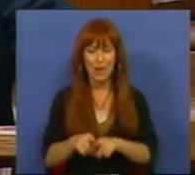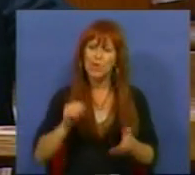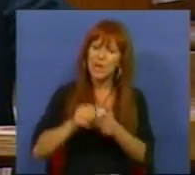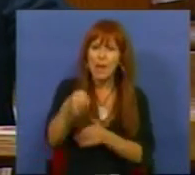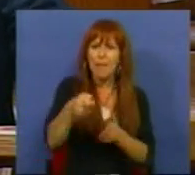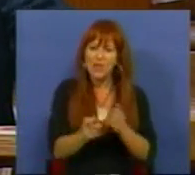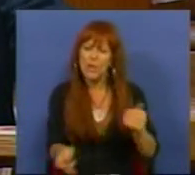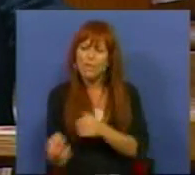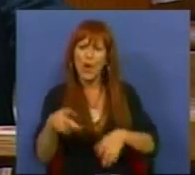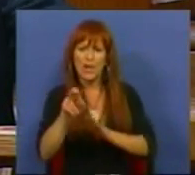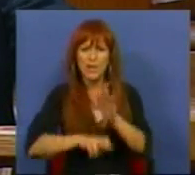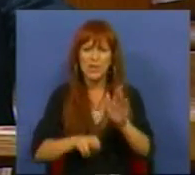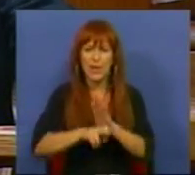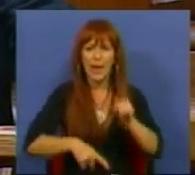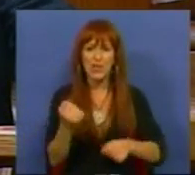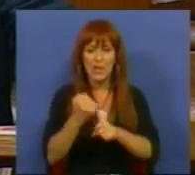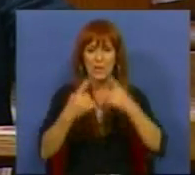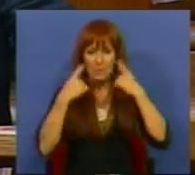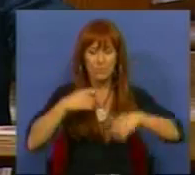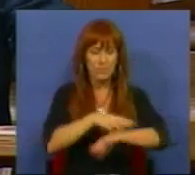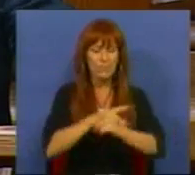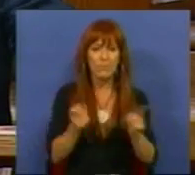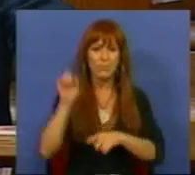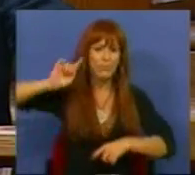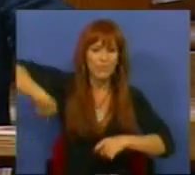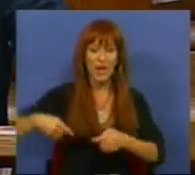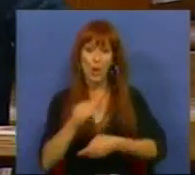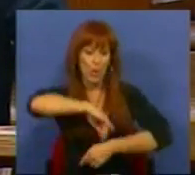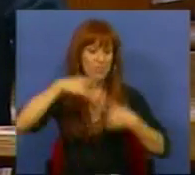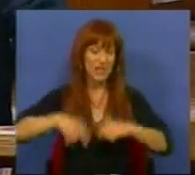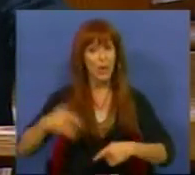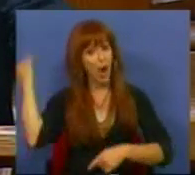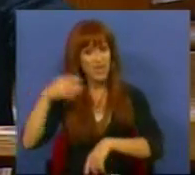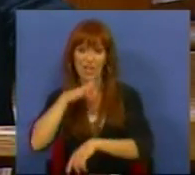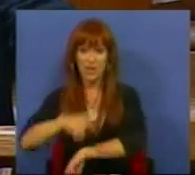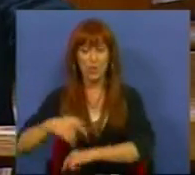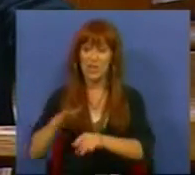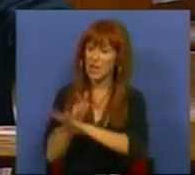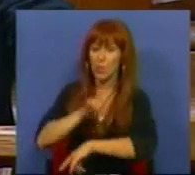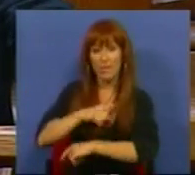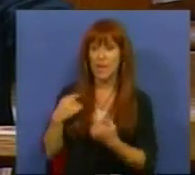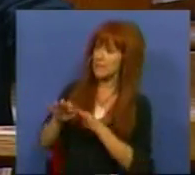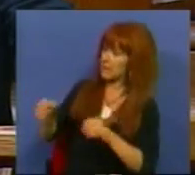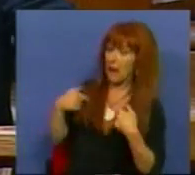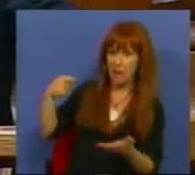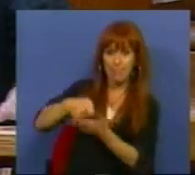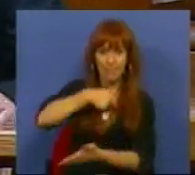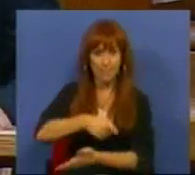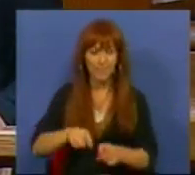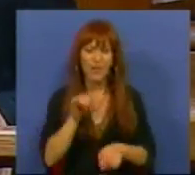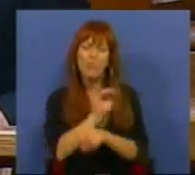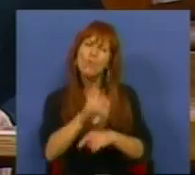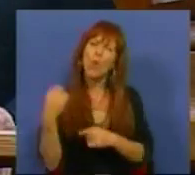por fora das regras da administração pública, com os rendimentos que tinham ou dizem que tinham no setor privado. Para